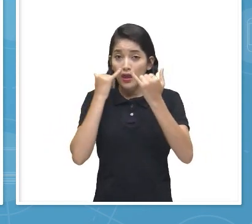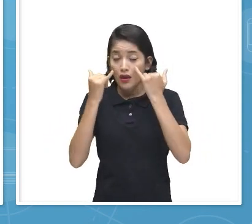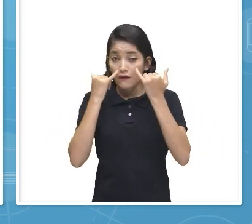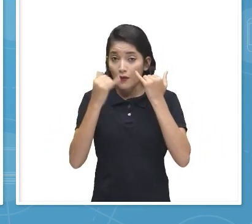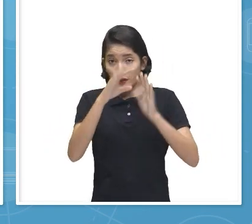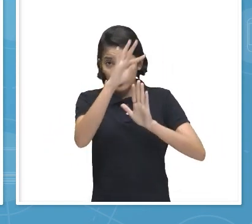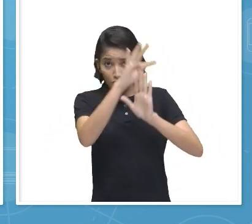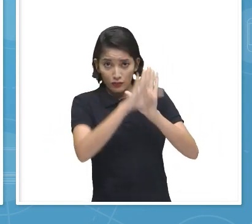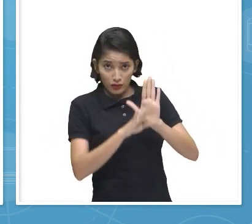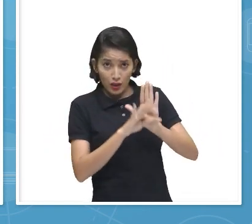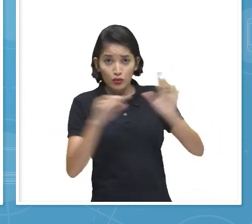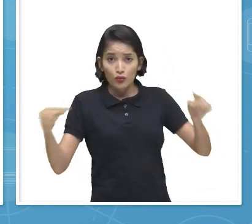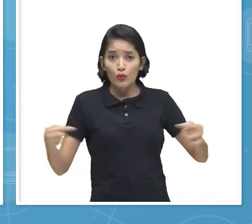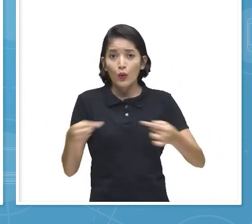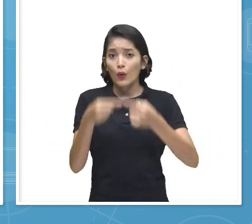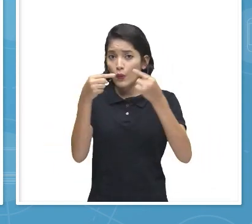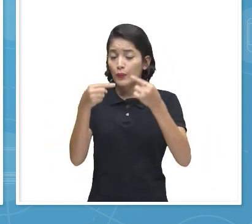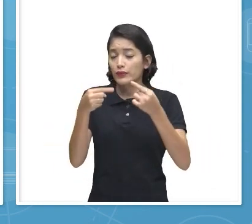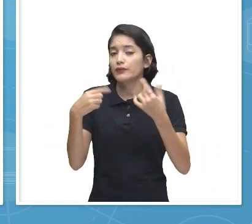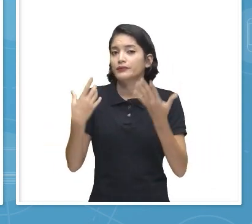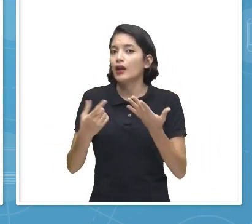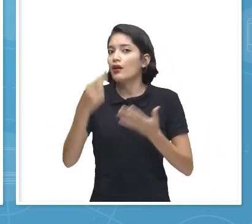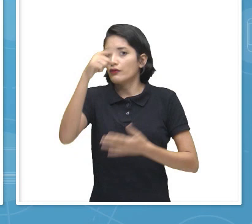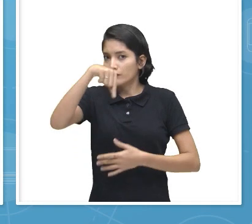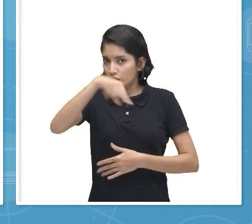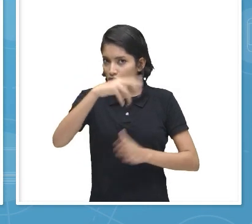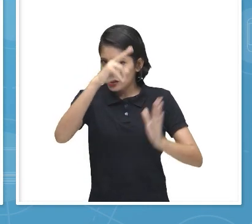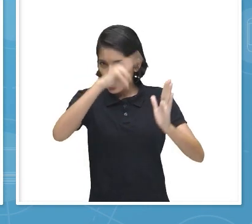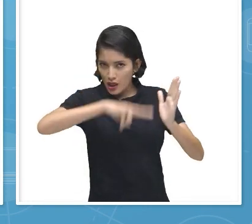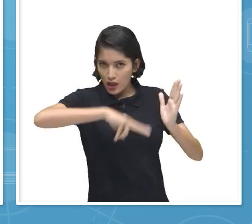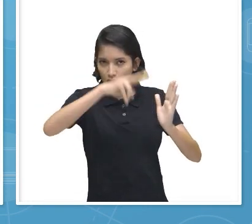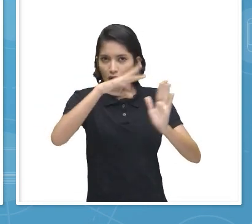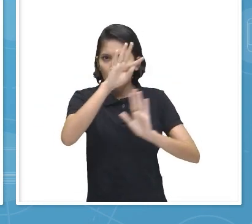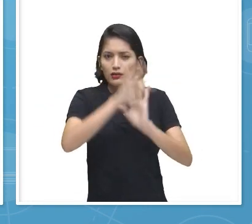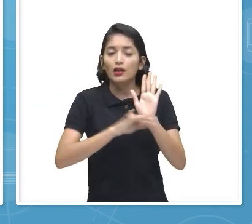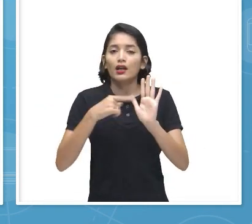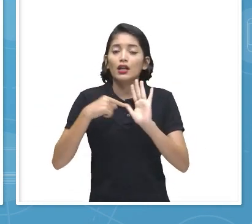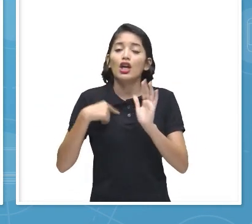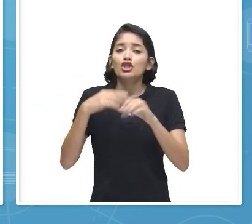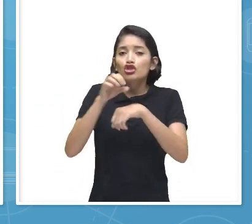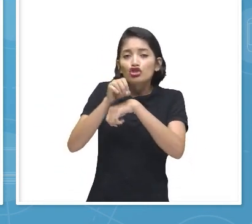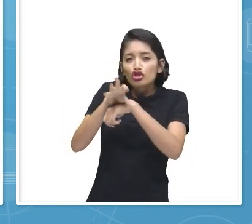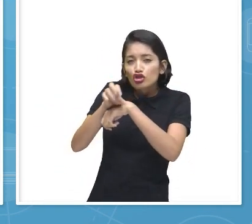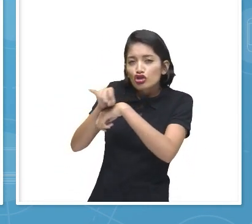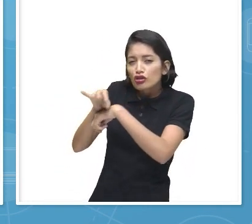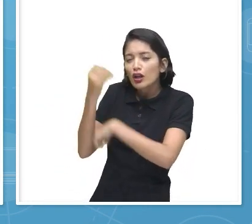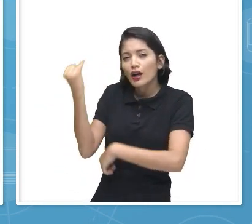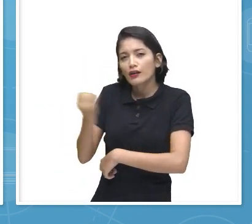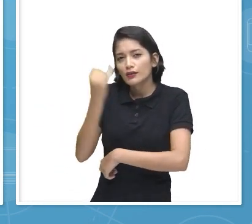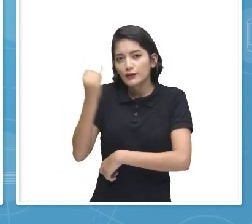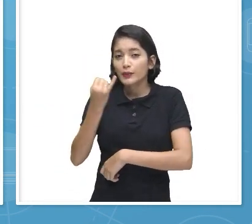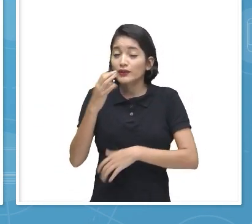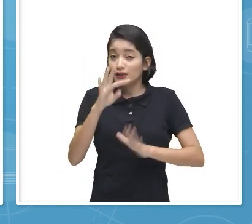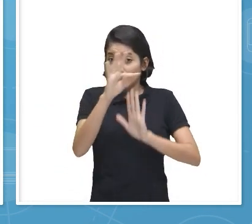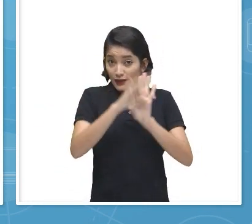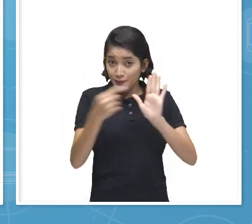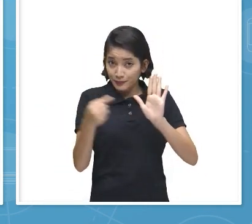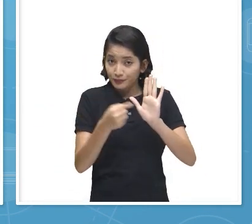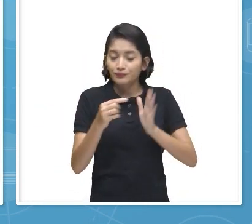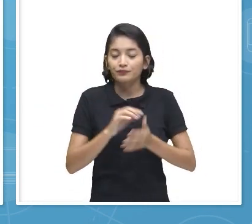se refere. Então, vocês teriam que ler novamente, como eu falei, tinham palavras-chave ao longo desse curto parágrafo.